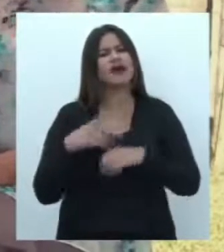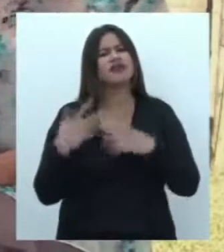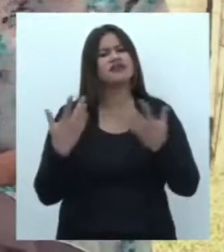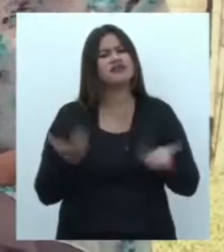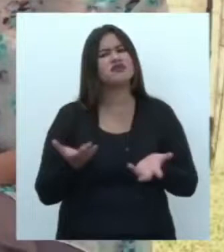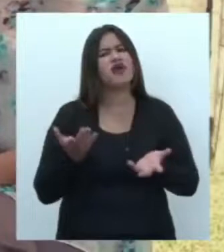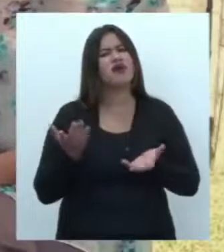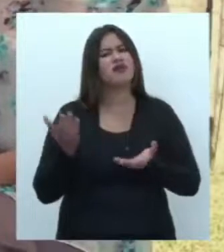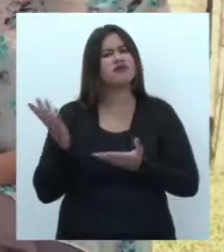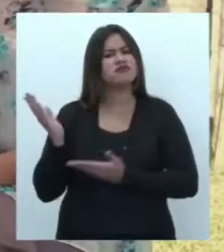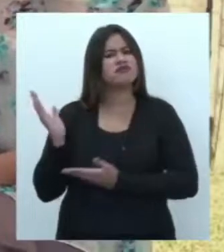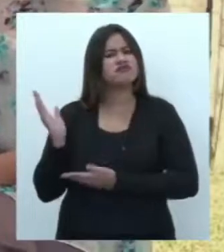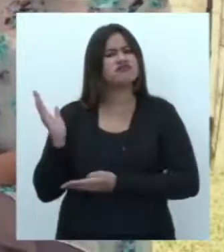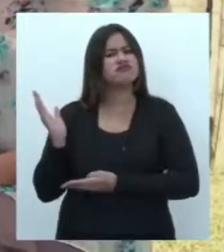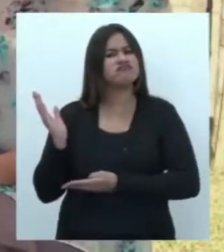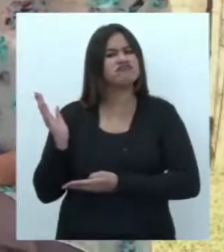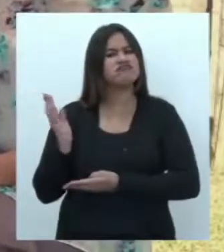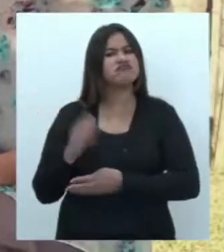nos exemplos?